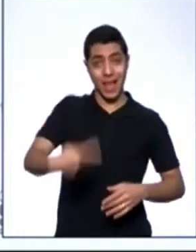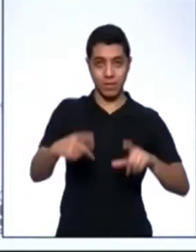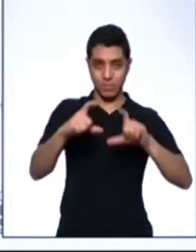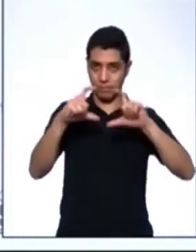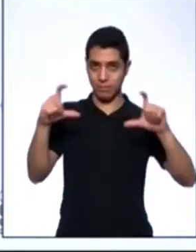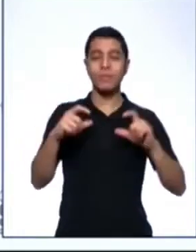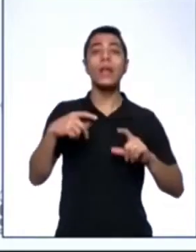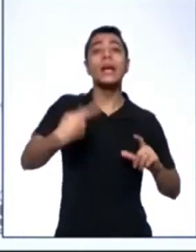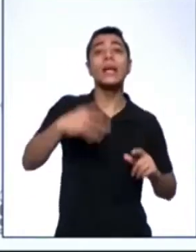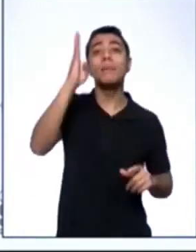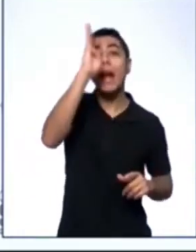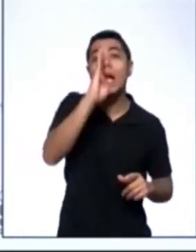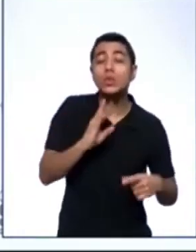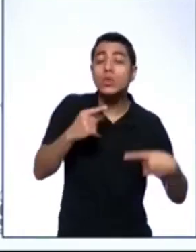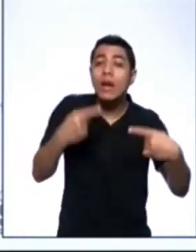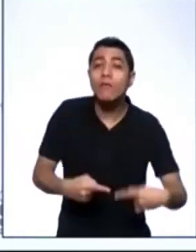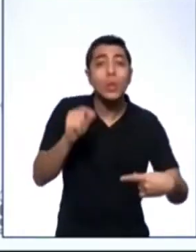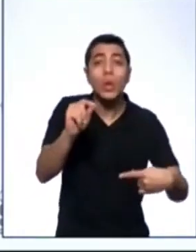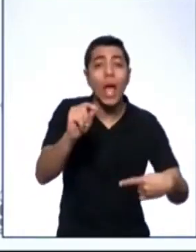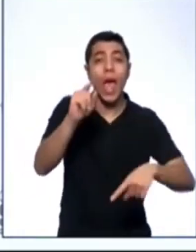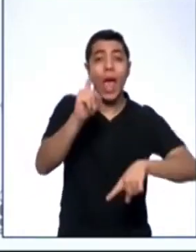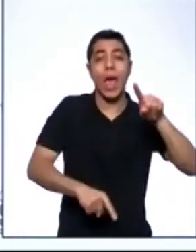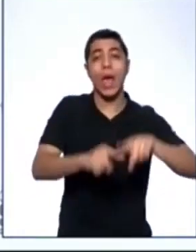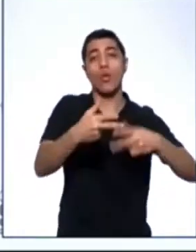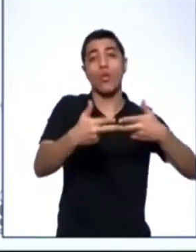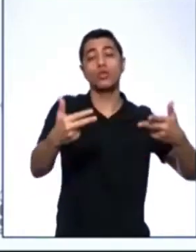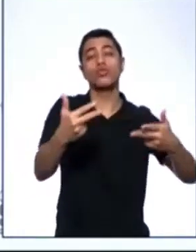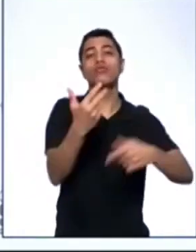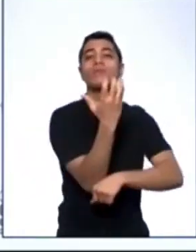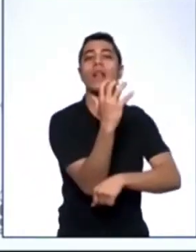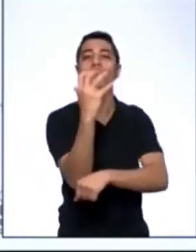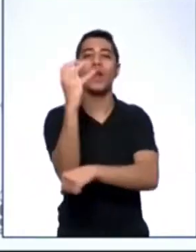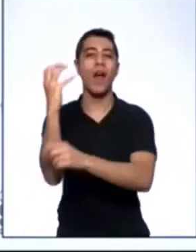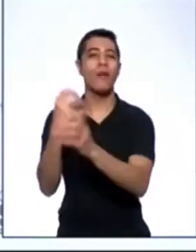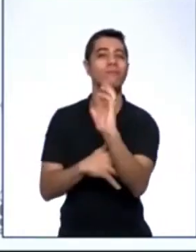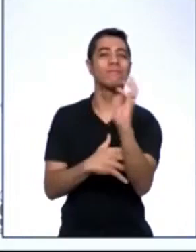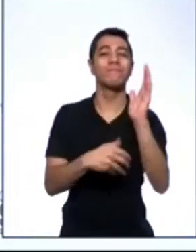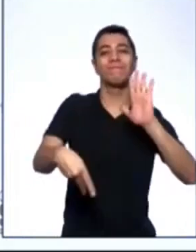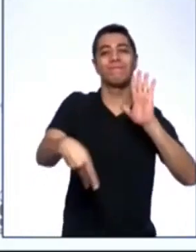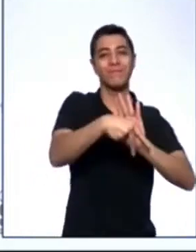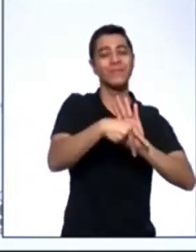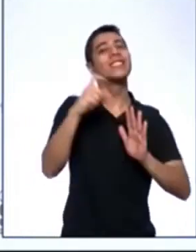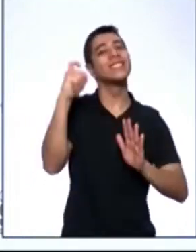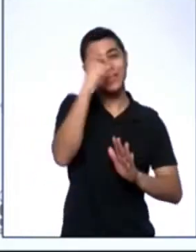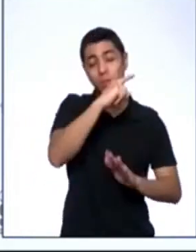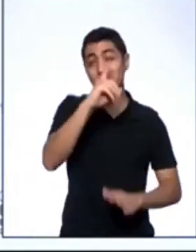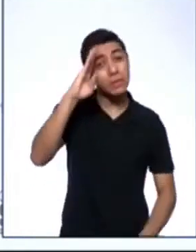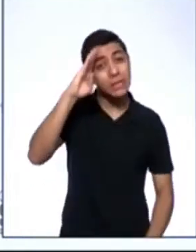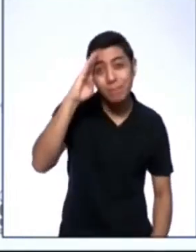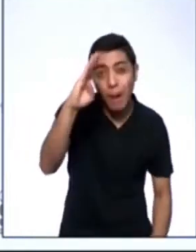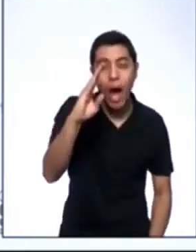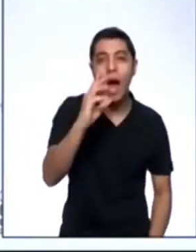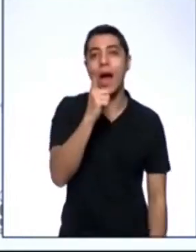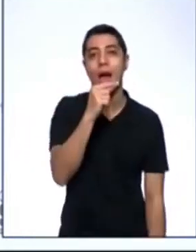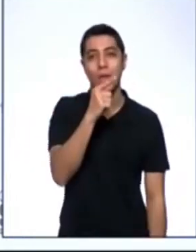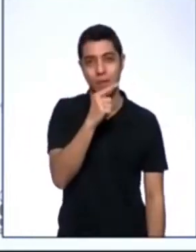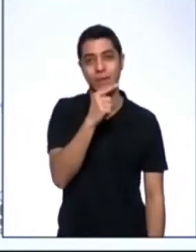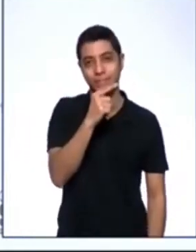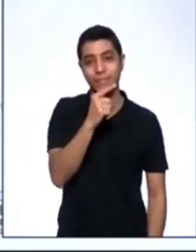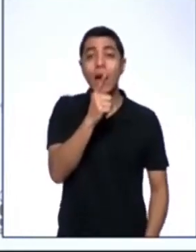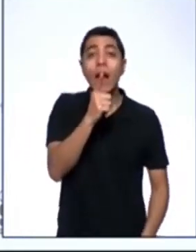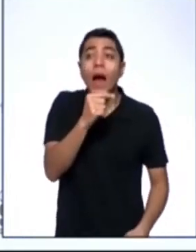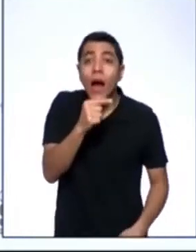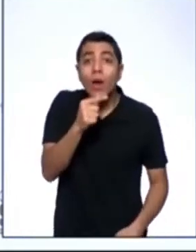seus recursos naturais sobretudos hídricos existe uma demanda crescente por água e o risco de racionamento